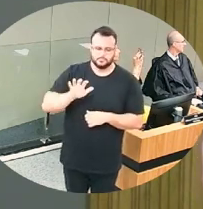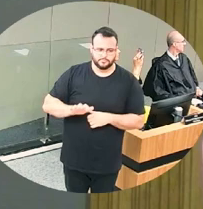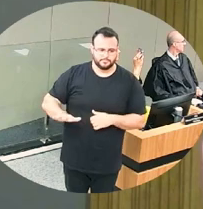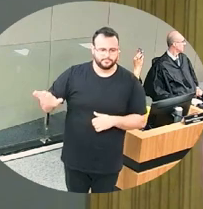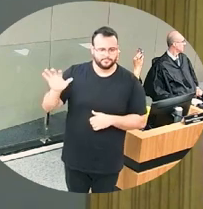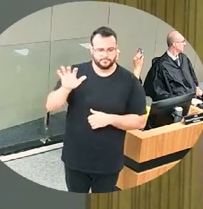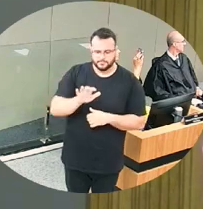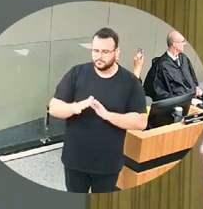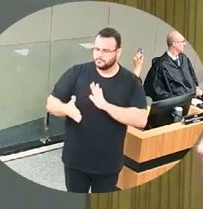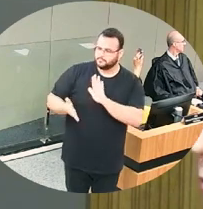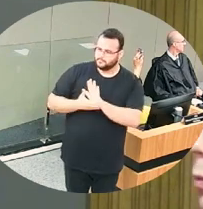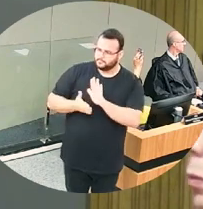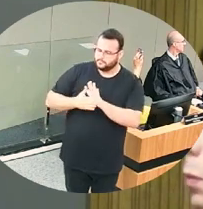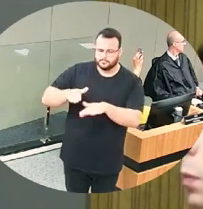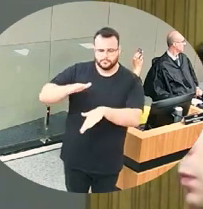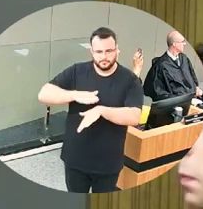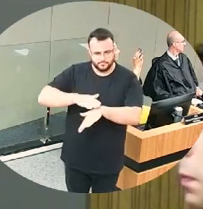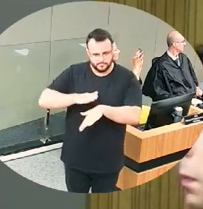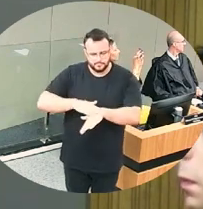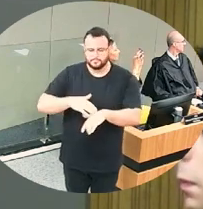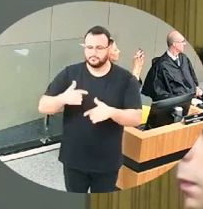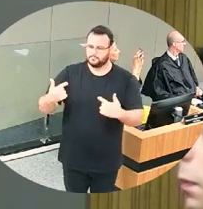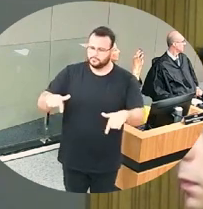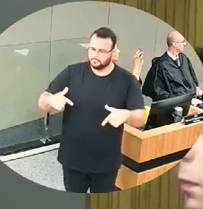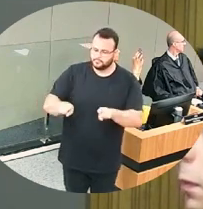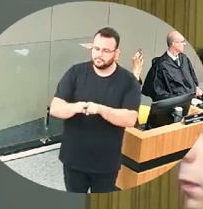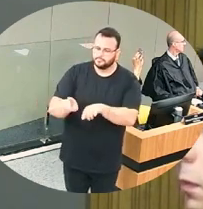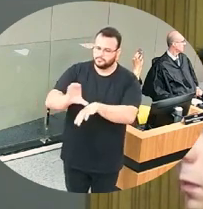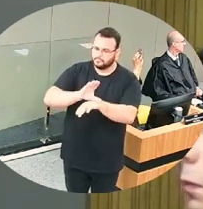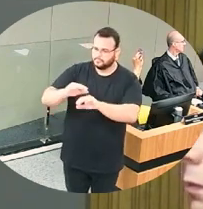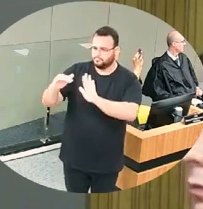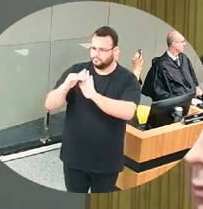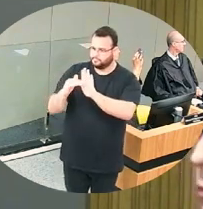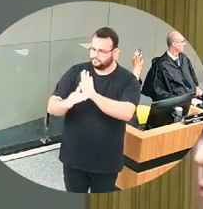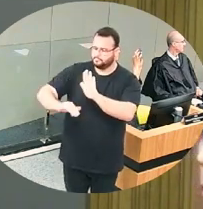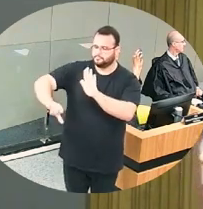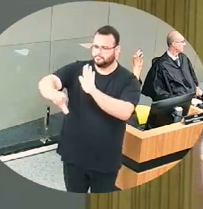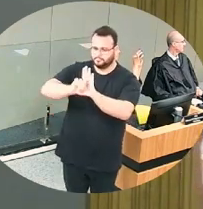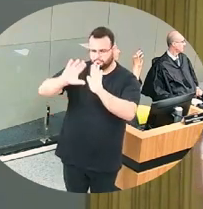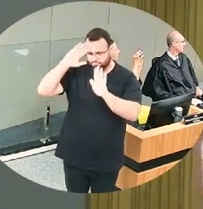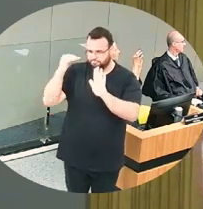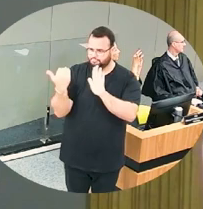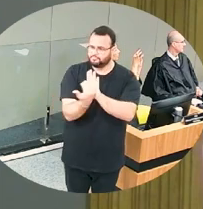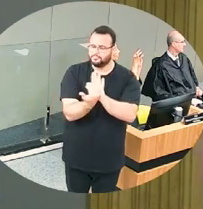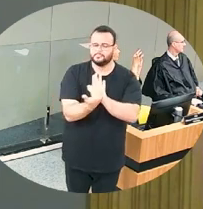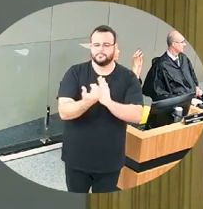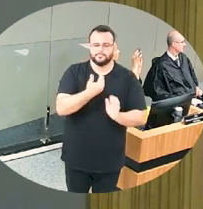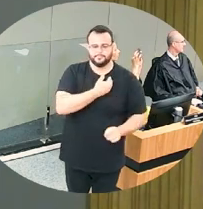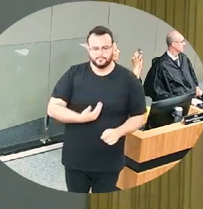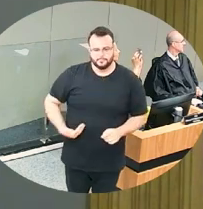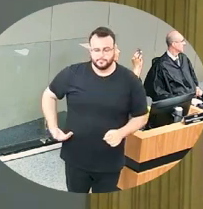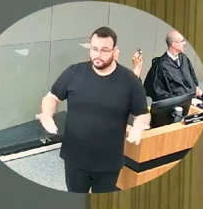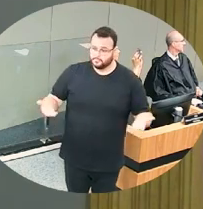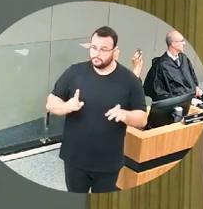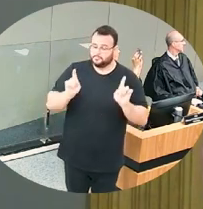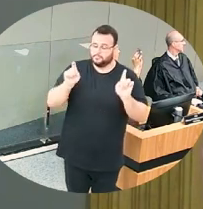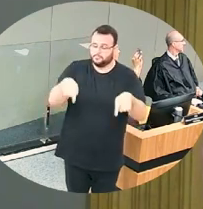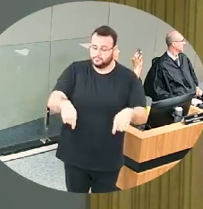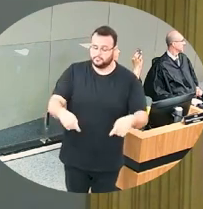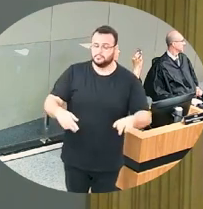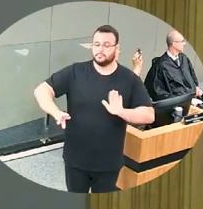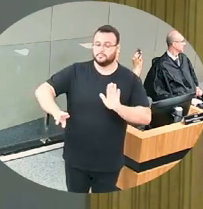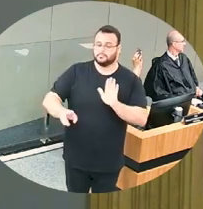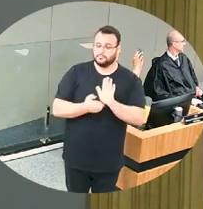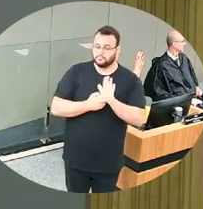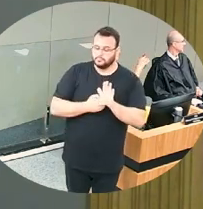região cumprindo e fazendo cumprir a constituição e as leis da República neste ato Toma Posse e assume o exercício